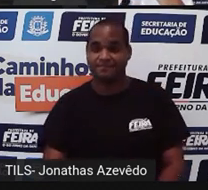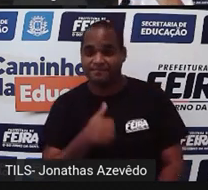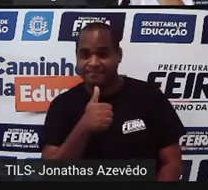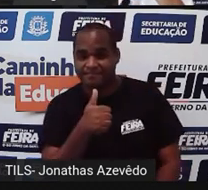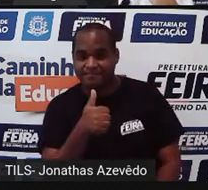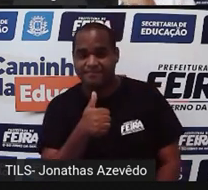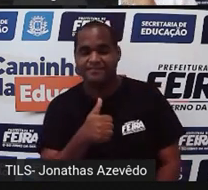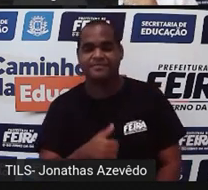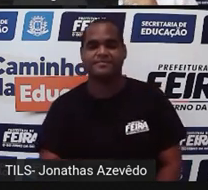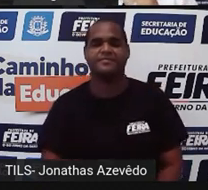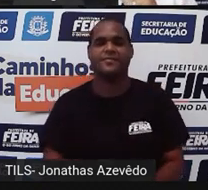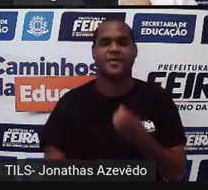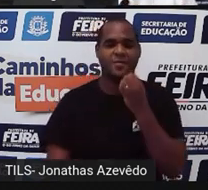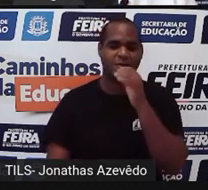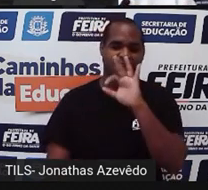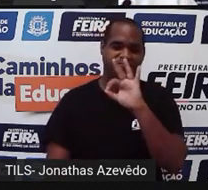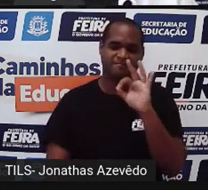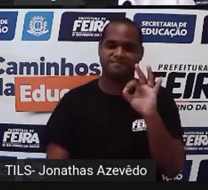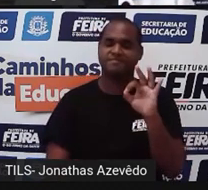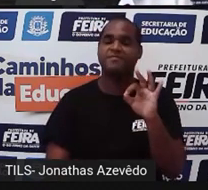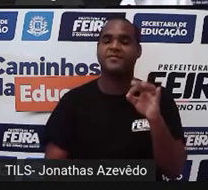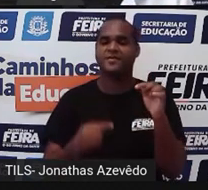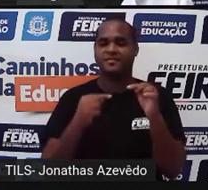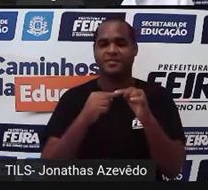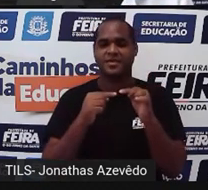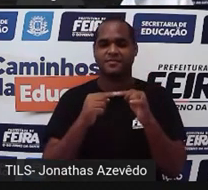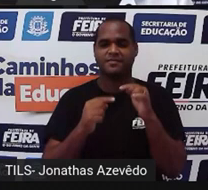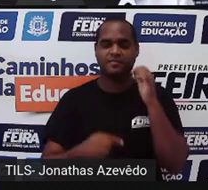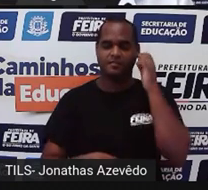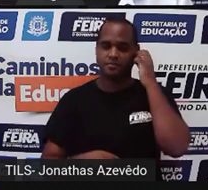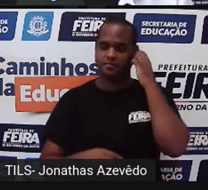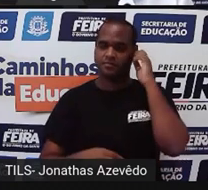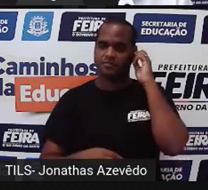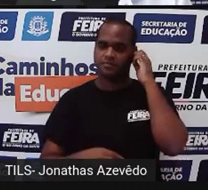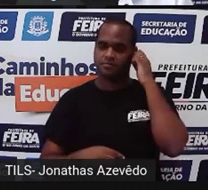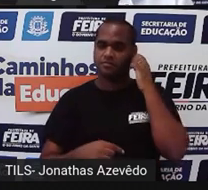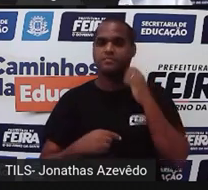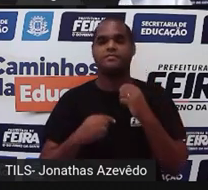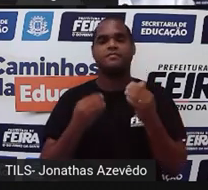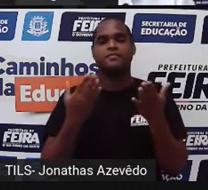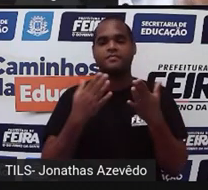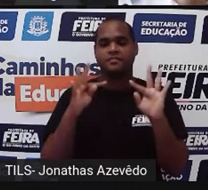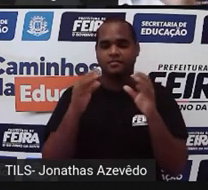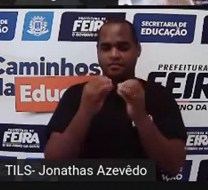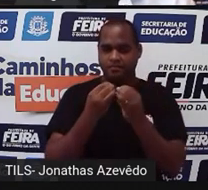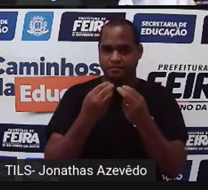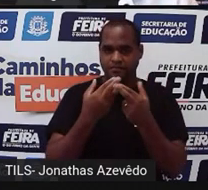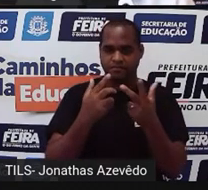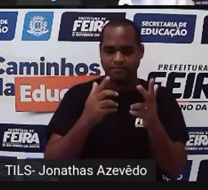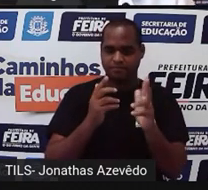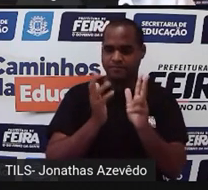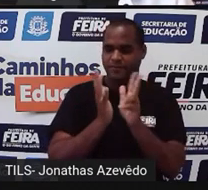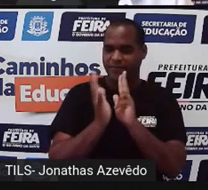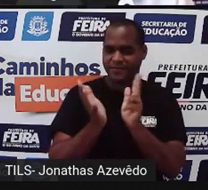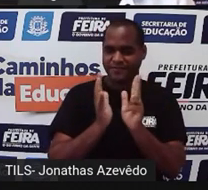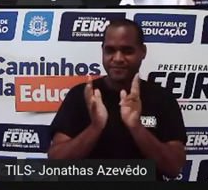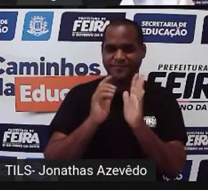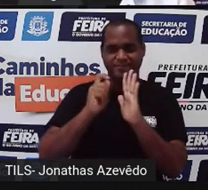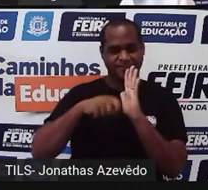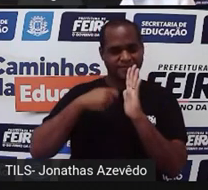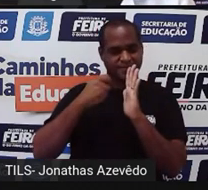Beleza? Bacana. Então, é isso aí, tá? Avaliando toda a aula, grava, né,